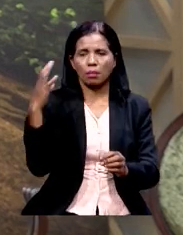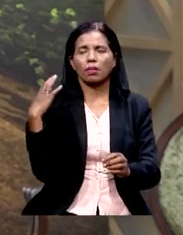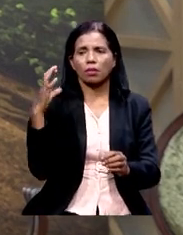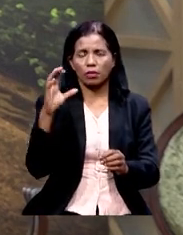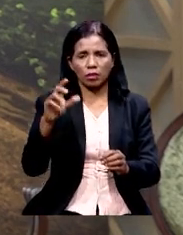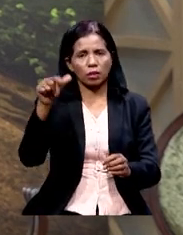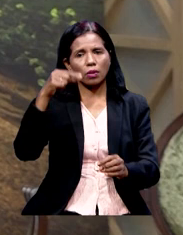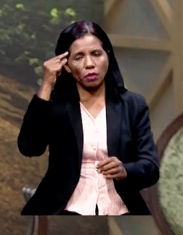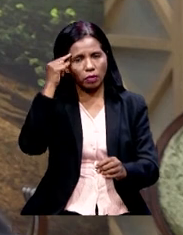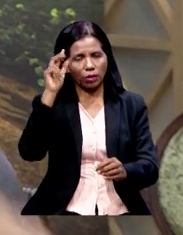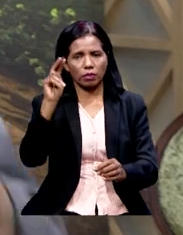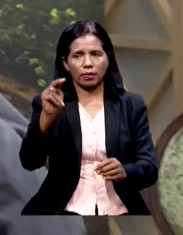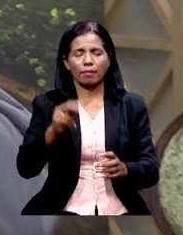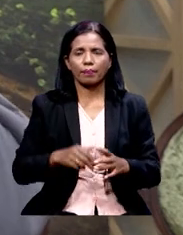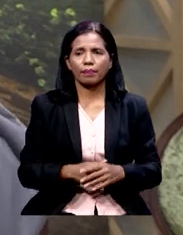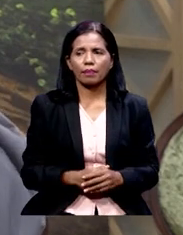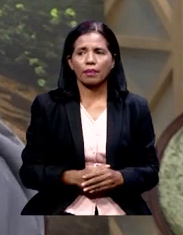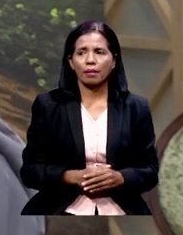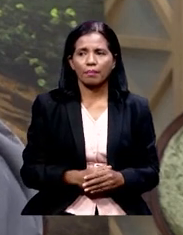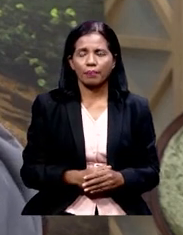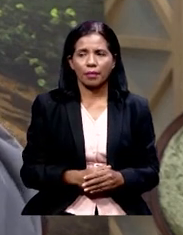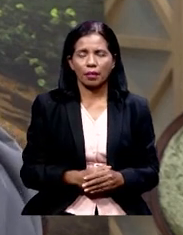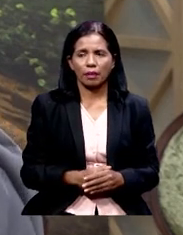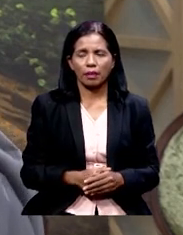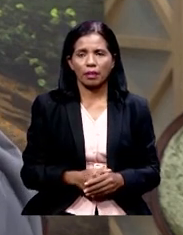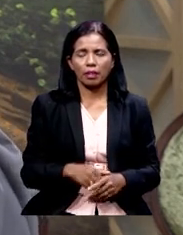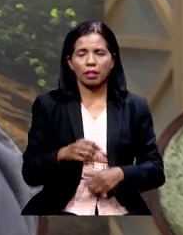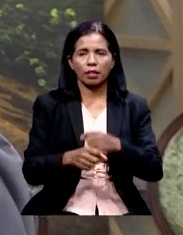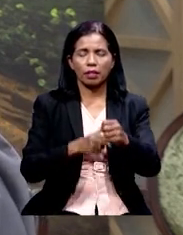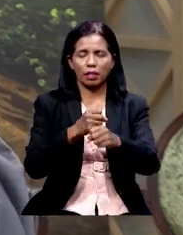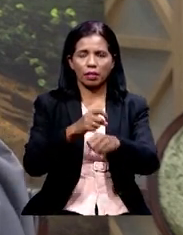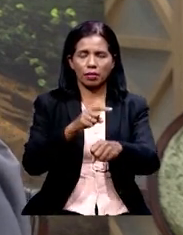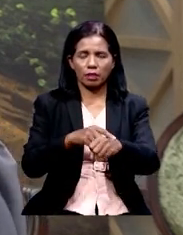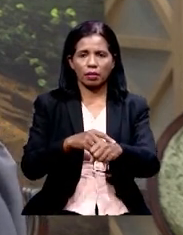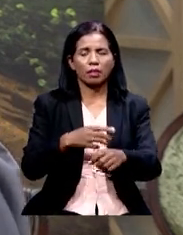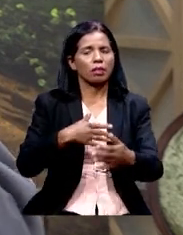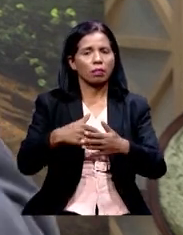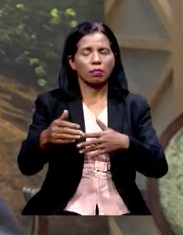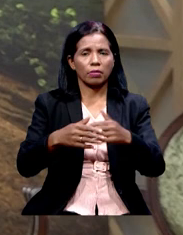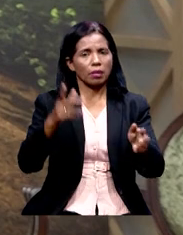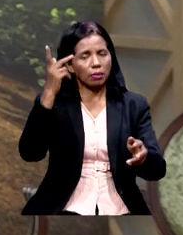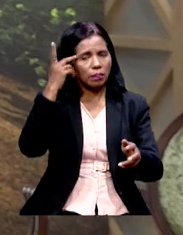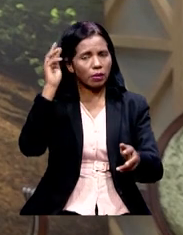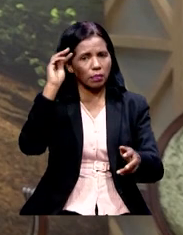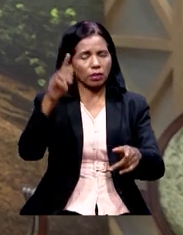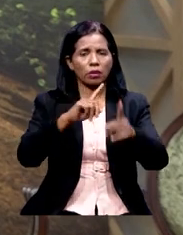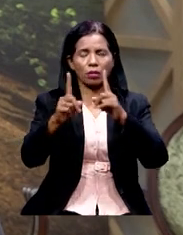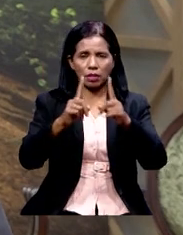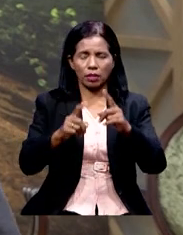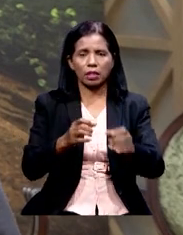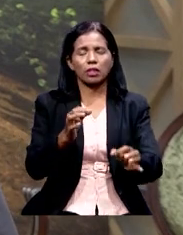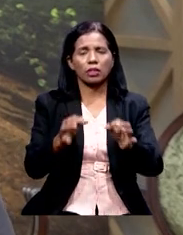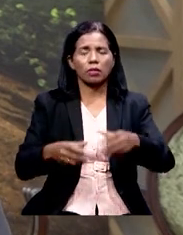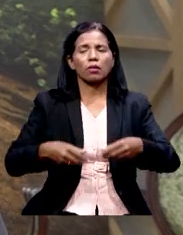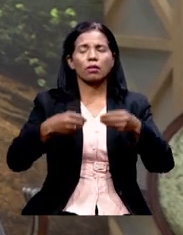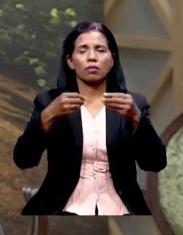governo, união. Lá, e o primeiro ano, que conforme o primeiro-ministro explica, se ralo